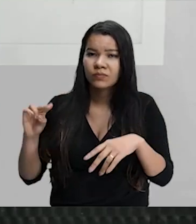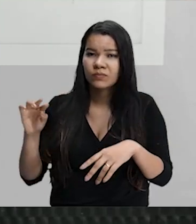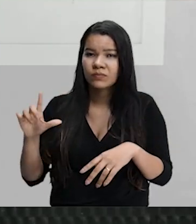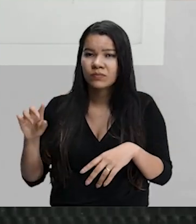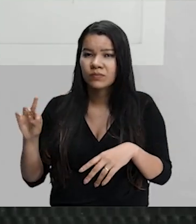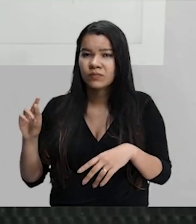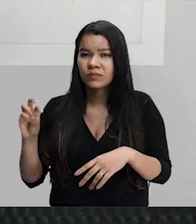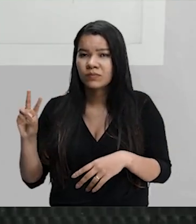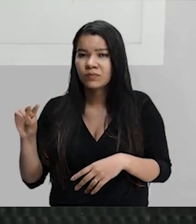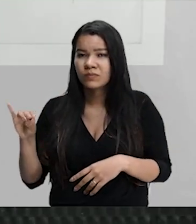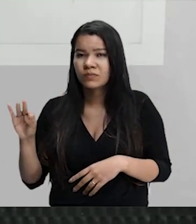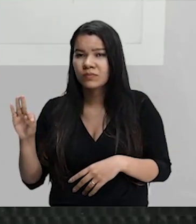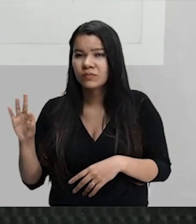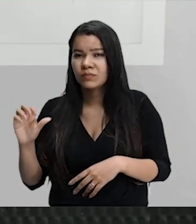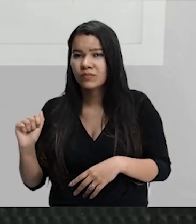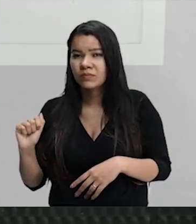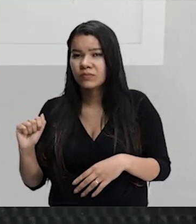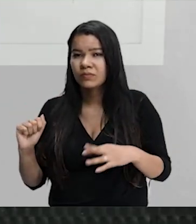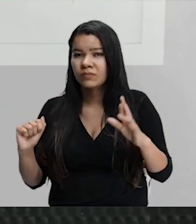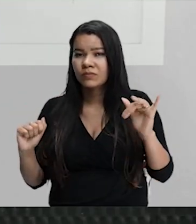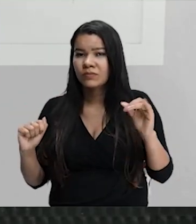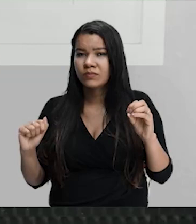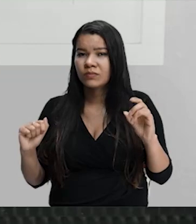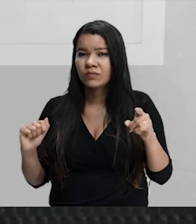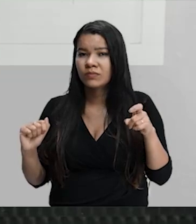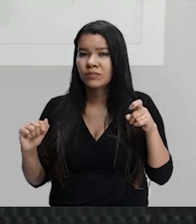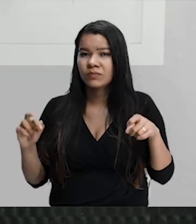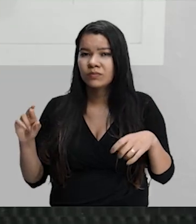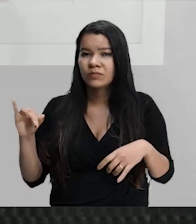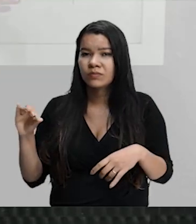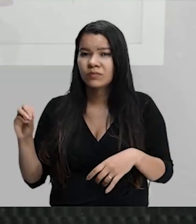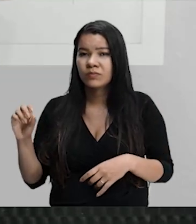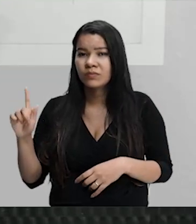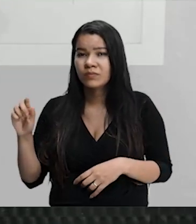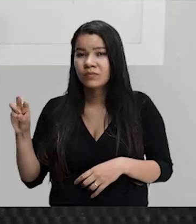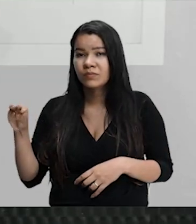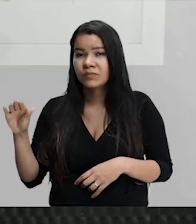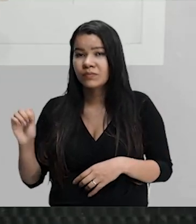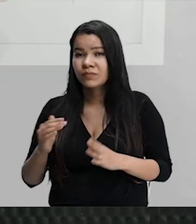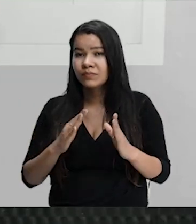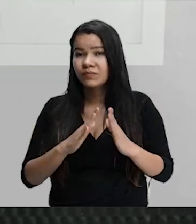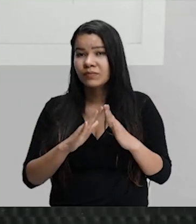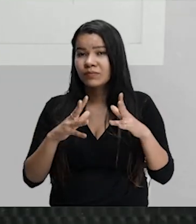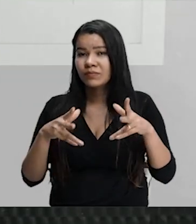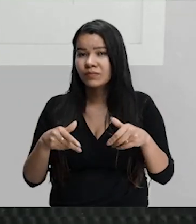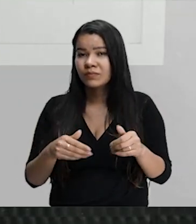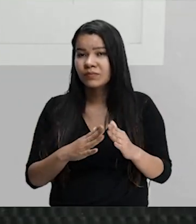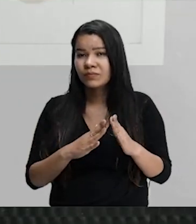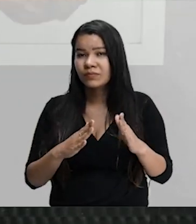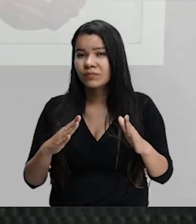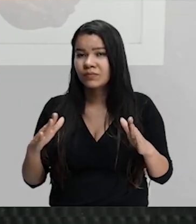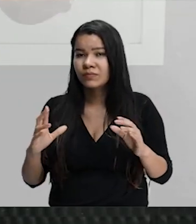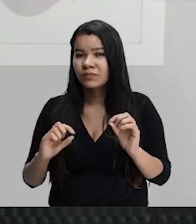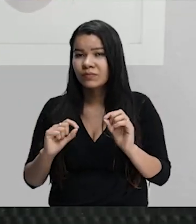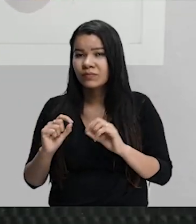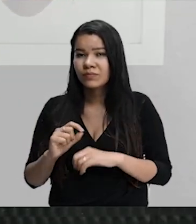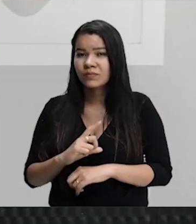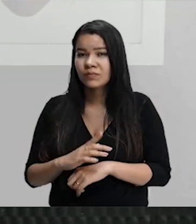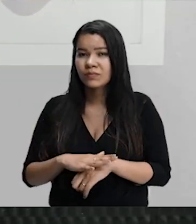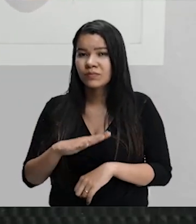e raios gama. Então, dessa escala todinha, aquele que é mais